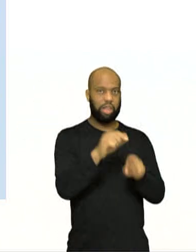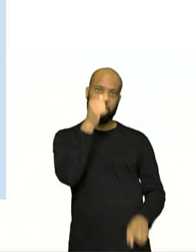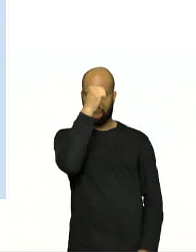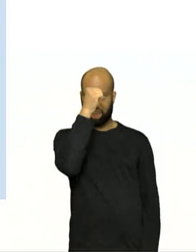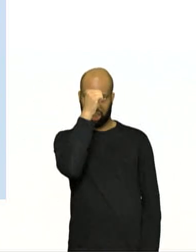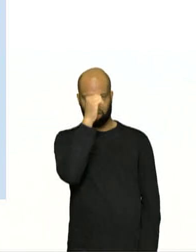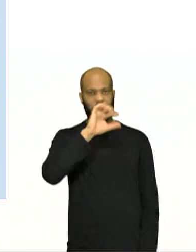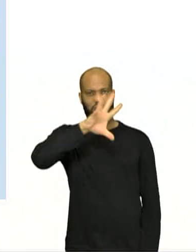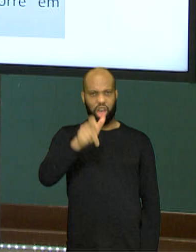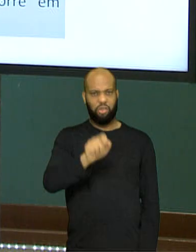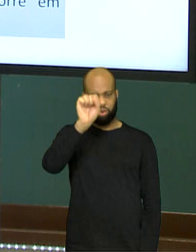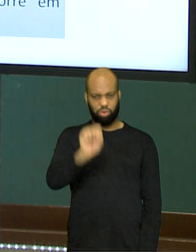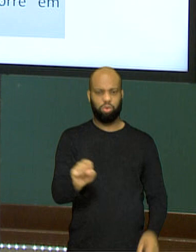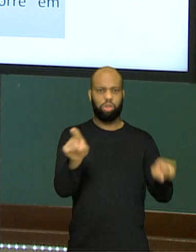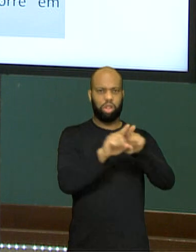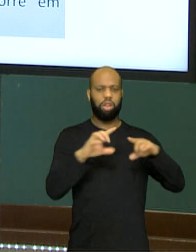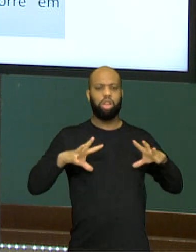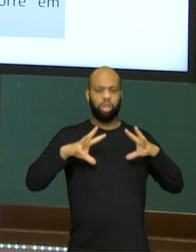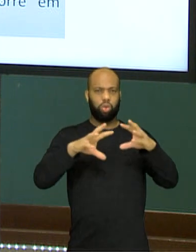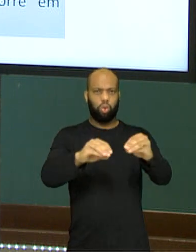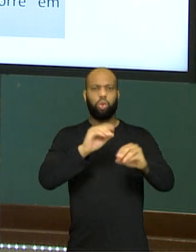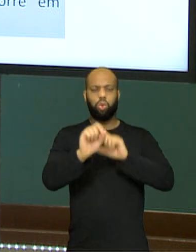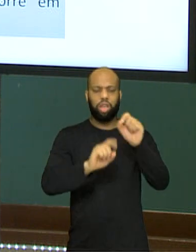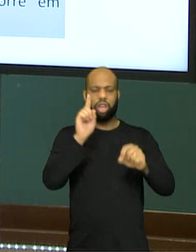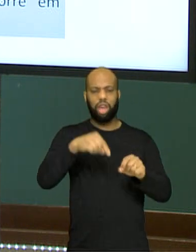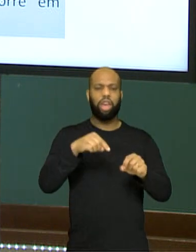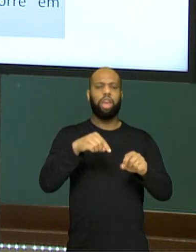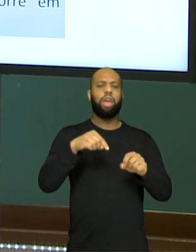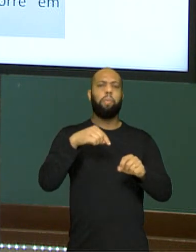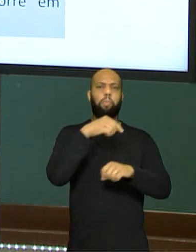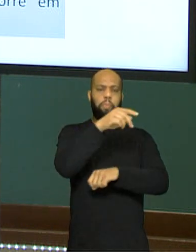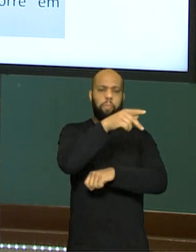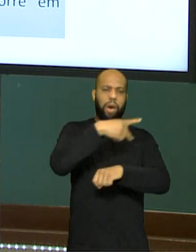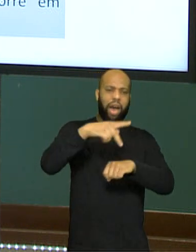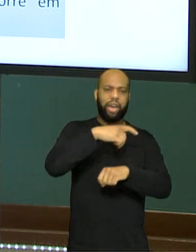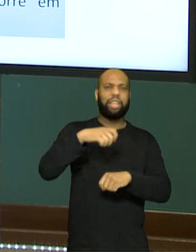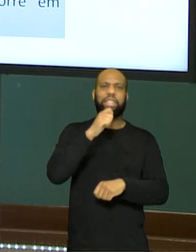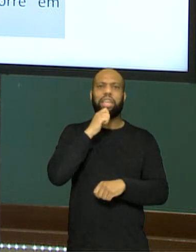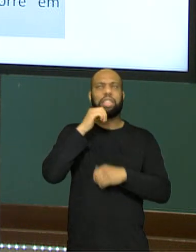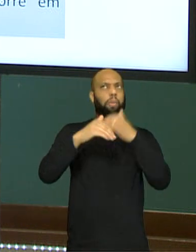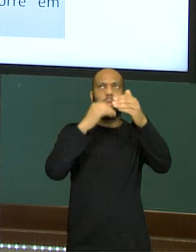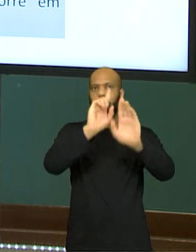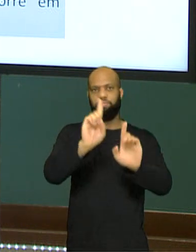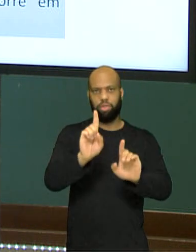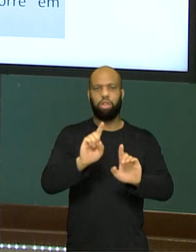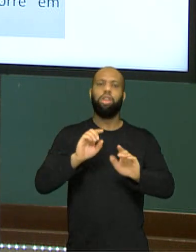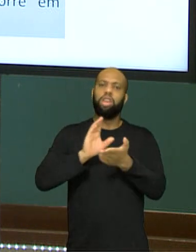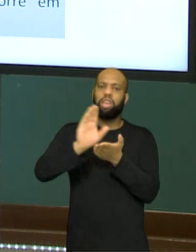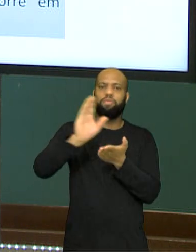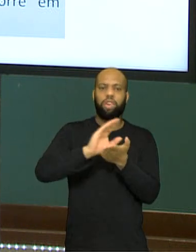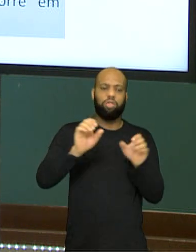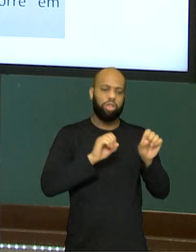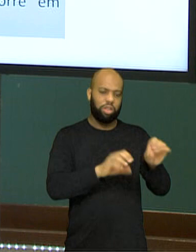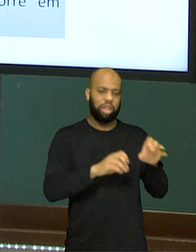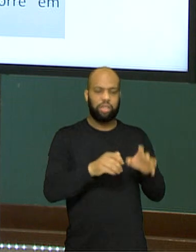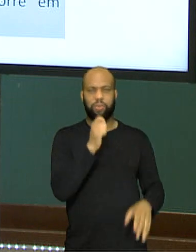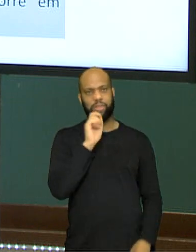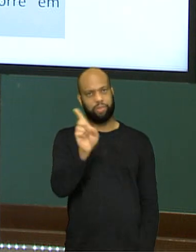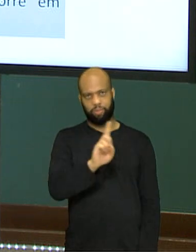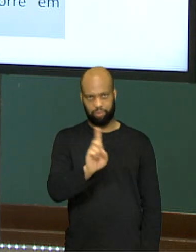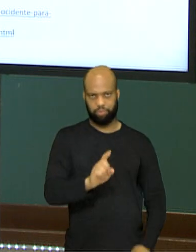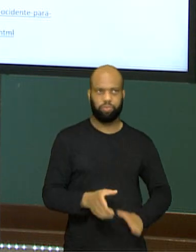Também África do Sul, basicamente todos os países emergentes e que não investem tanto na educação de